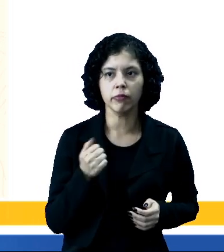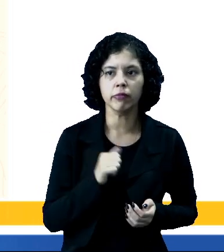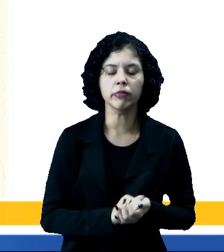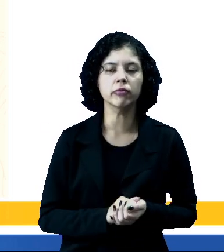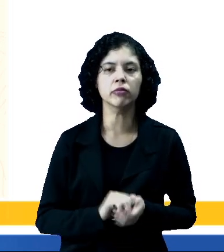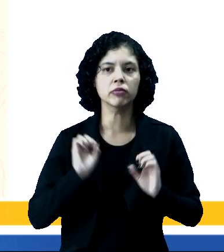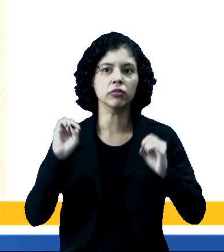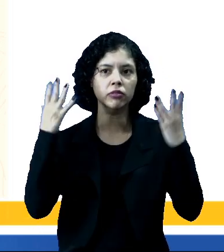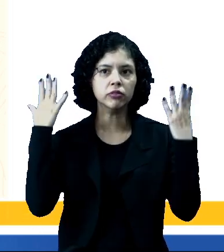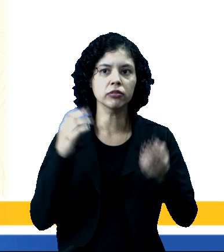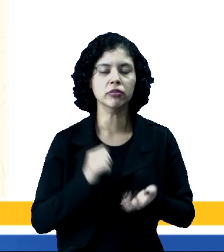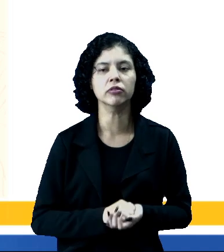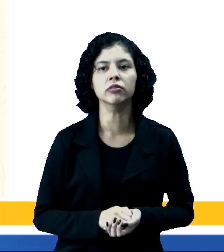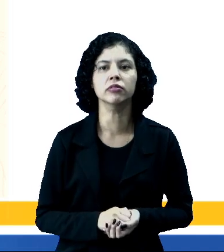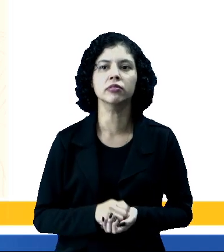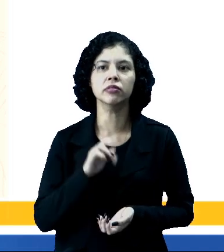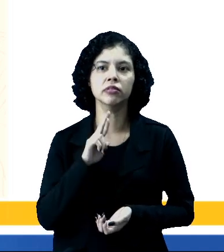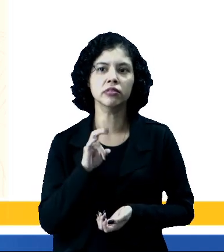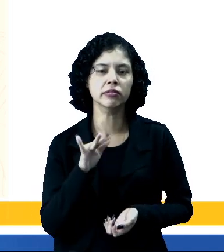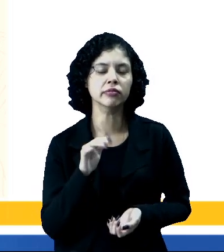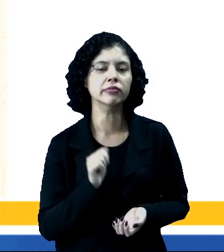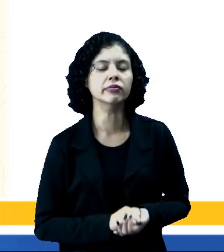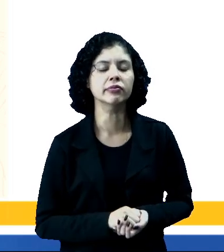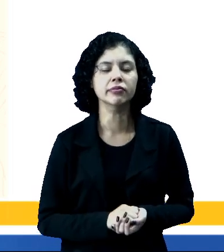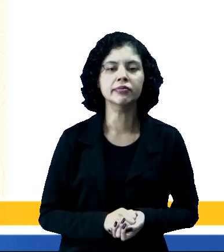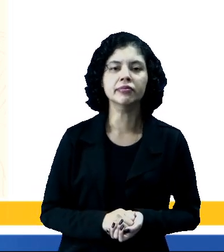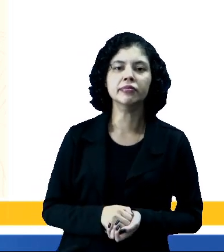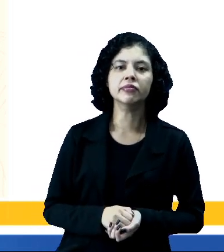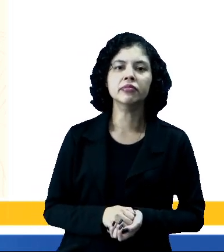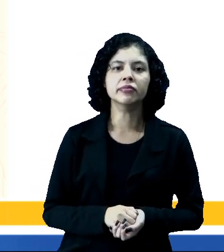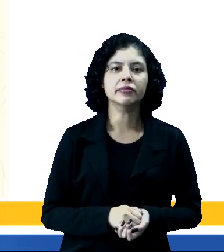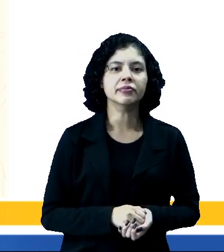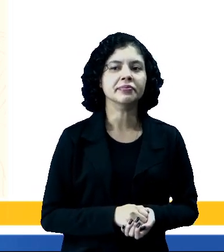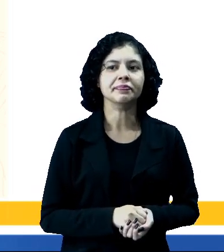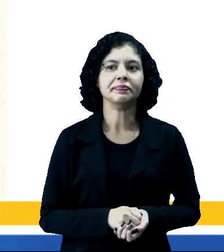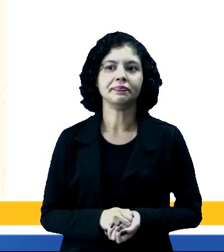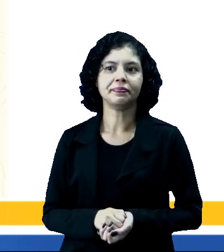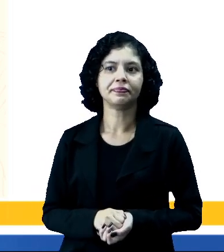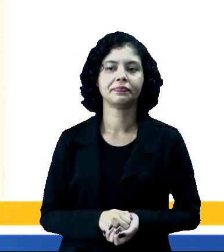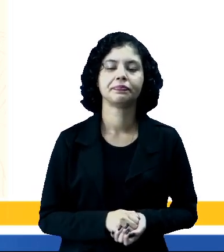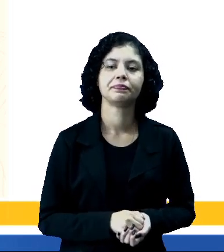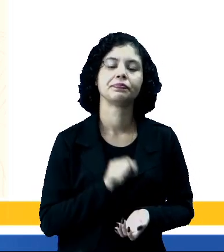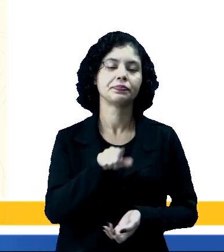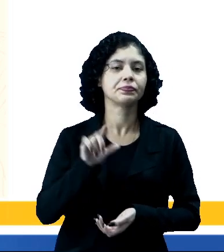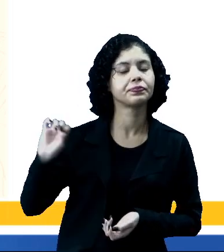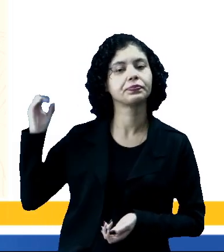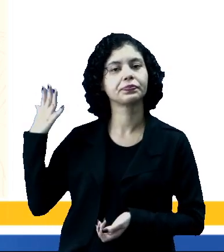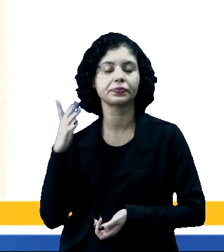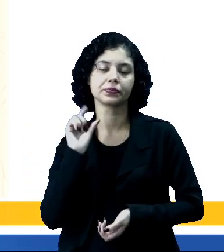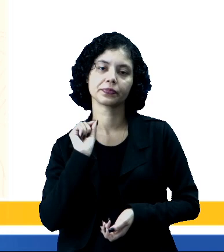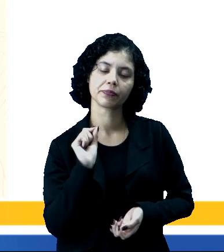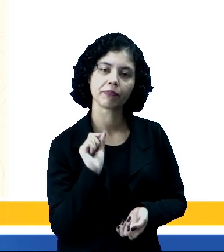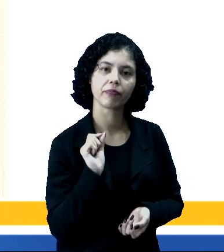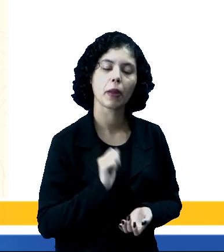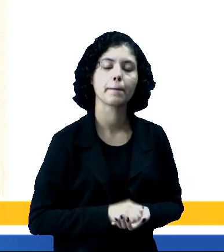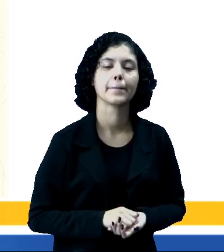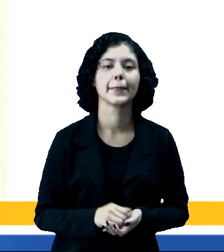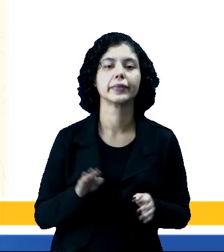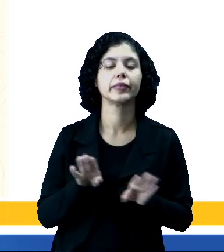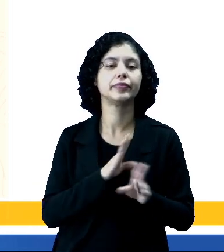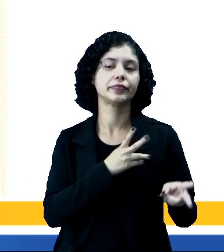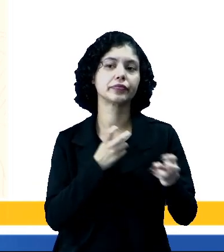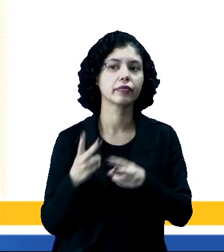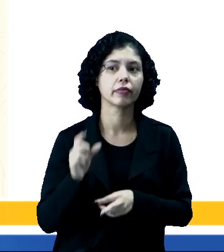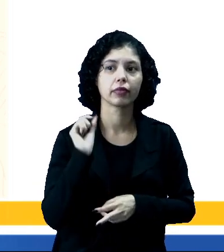ela não vai para a festa dos reis magos, né? E, enfim. Então, nesse caso aí, né, nós